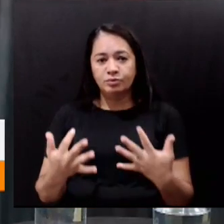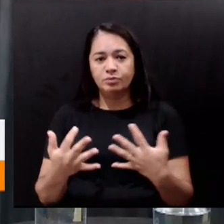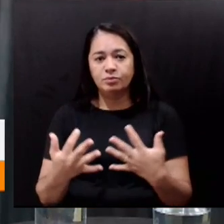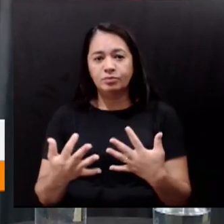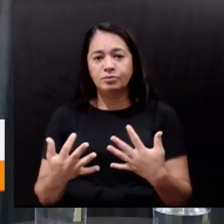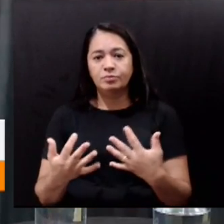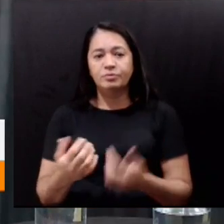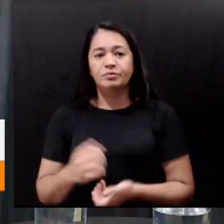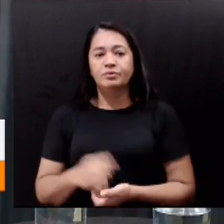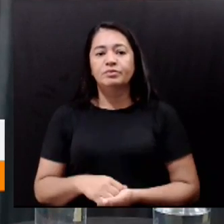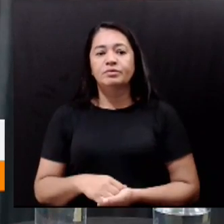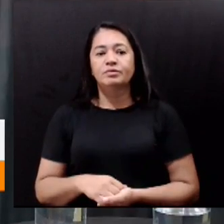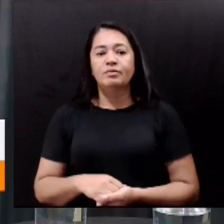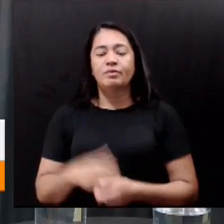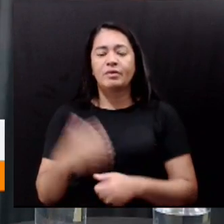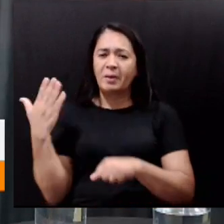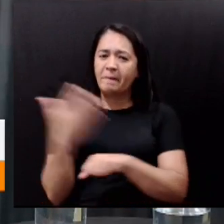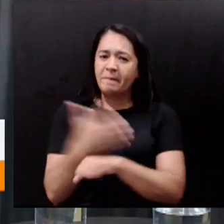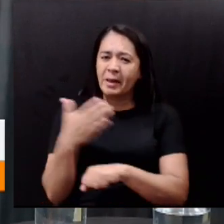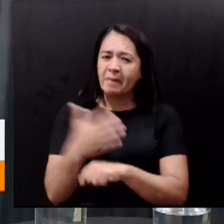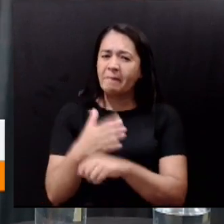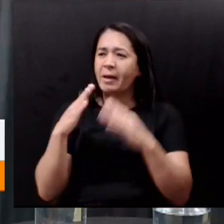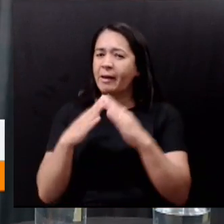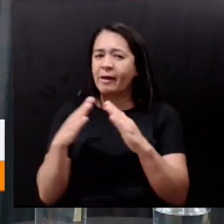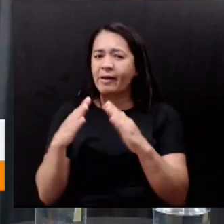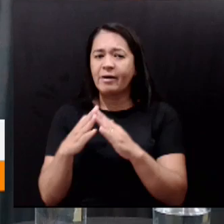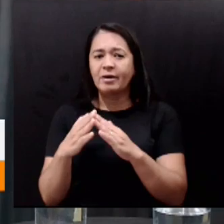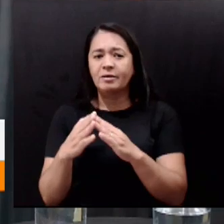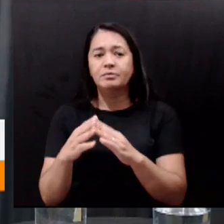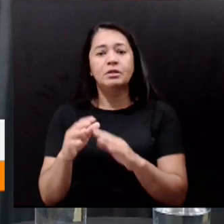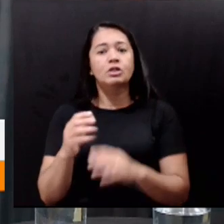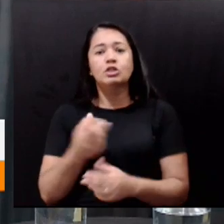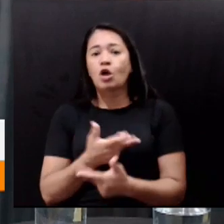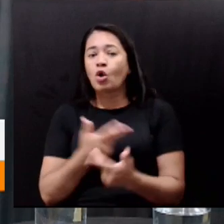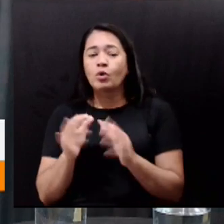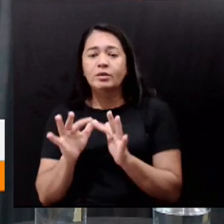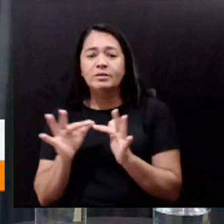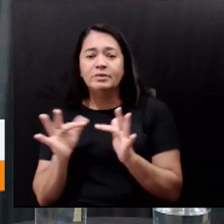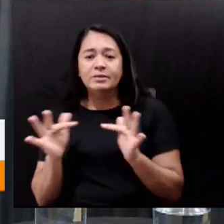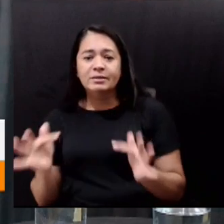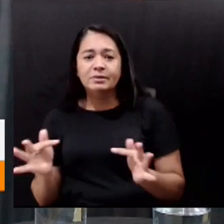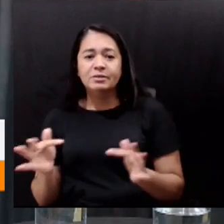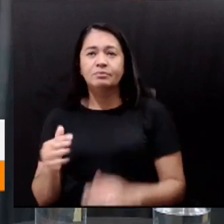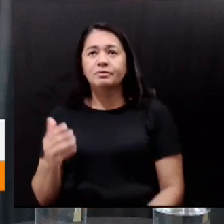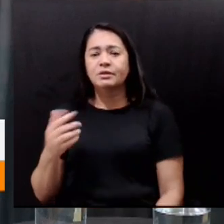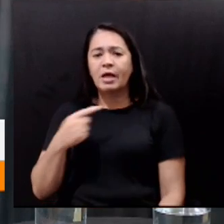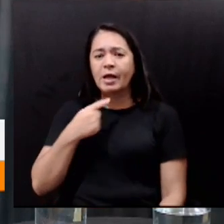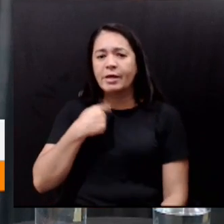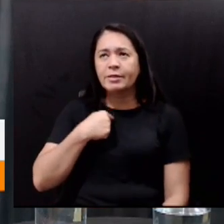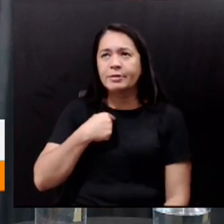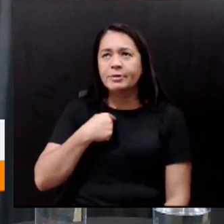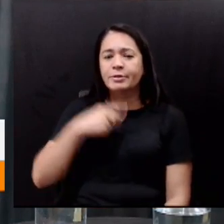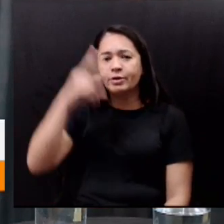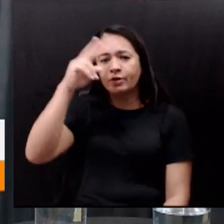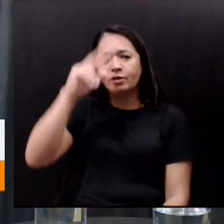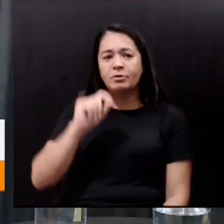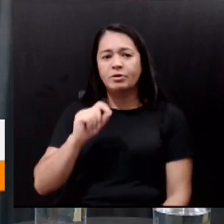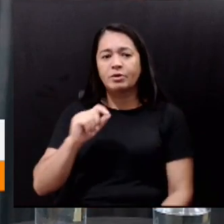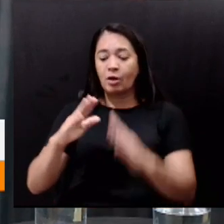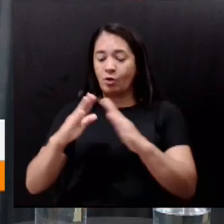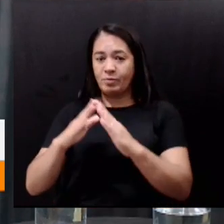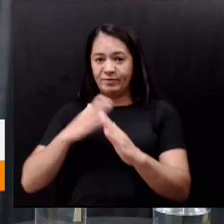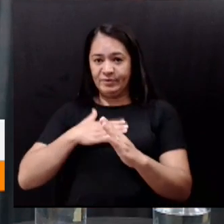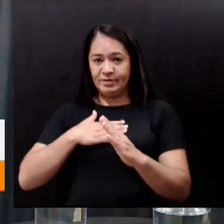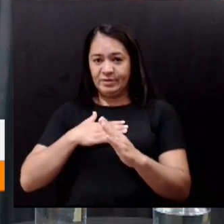frequentar a casa, né? A gente falou de coisas simples, né? Exato. Eu estava me lembrando, outro dia, uma vizinha minha que se tornou amiga, né? Ela deixou